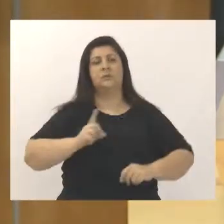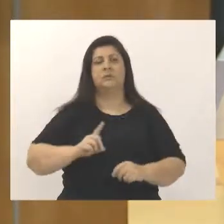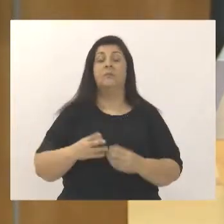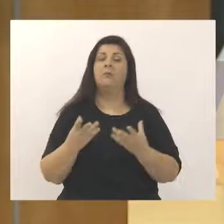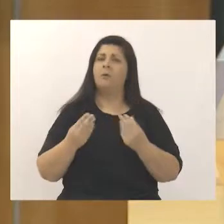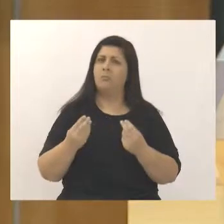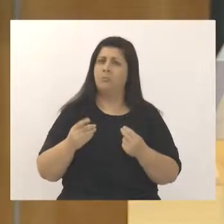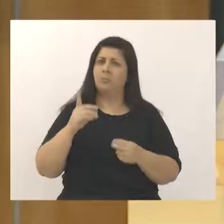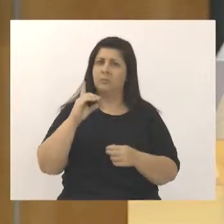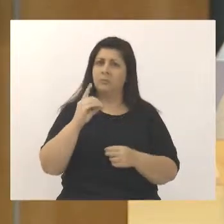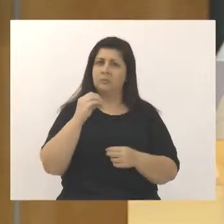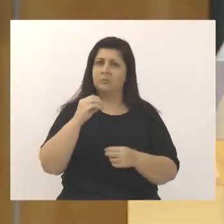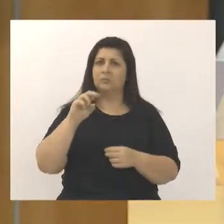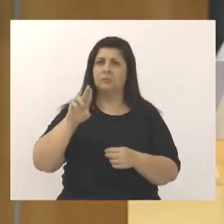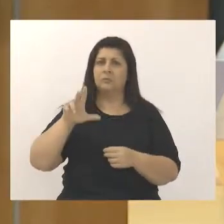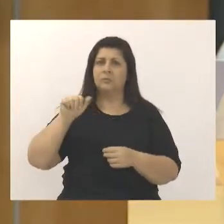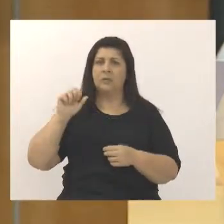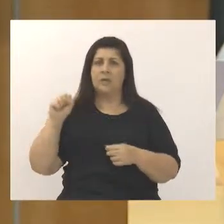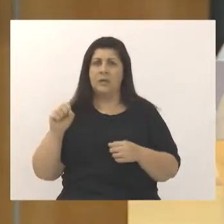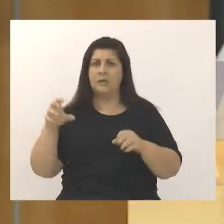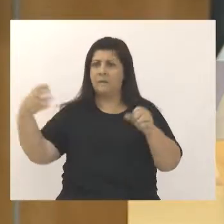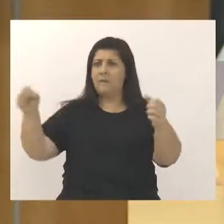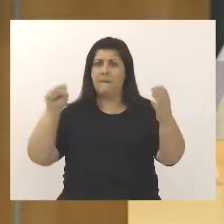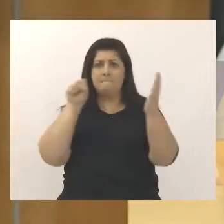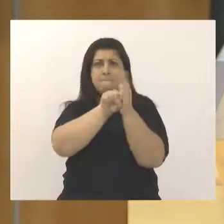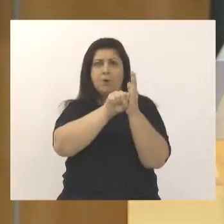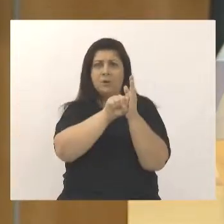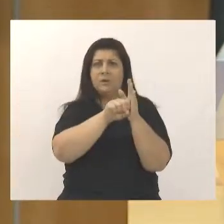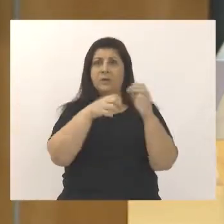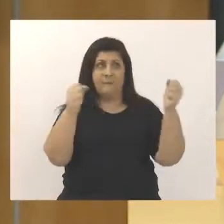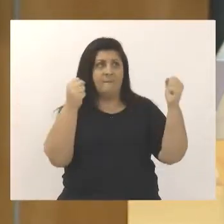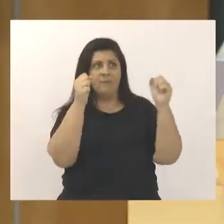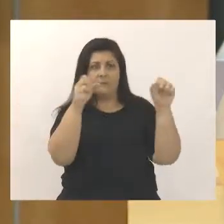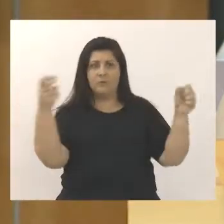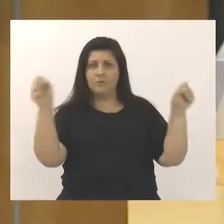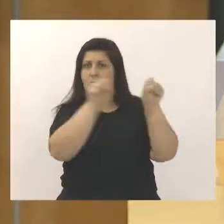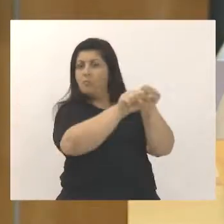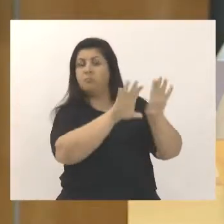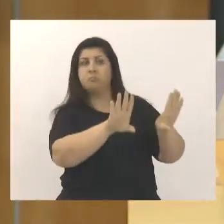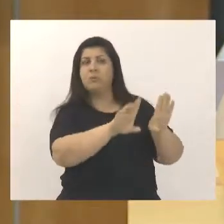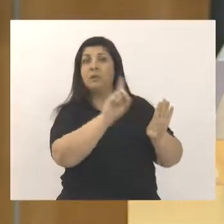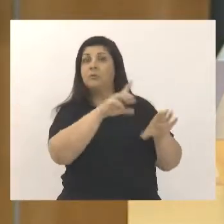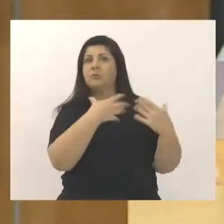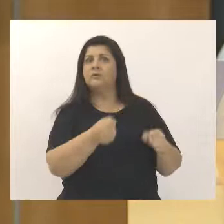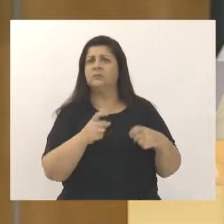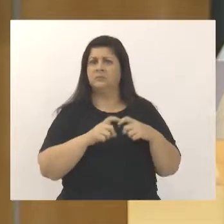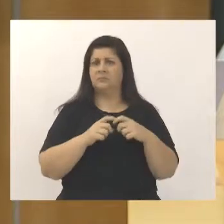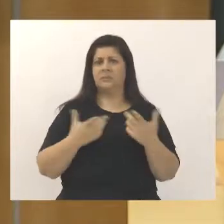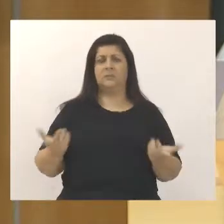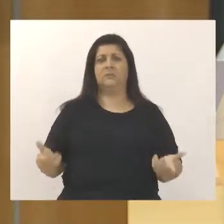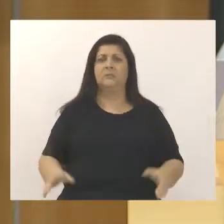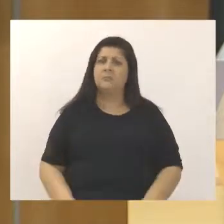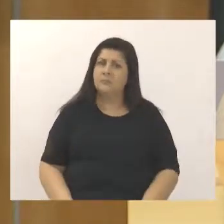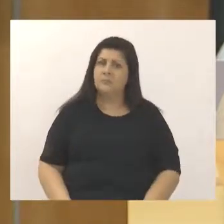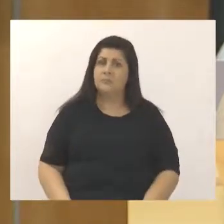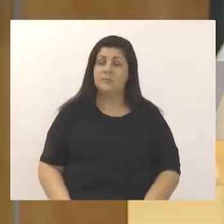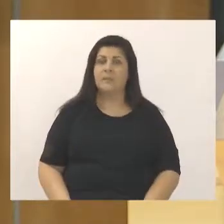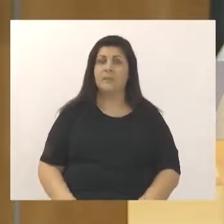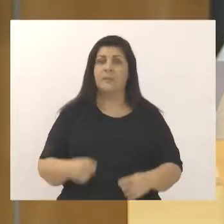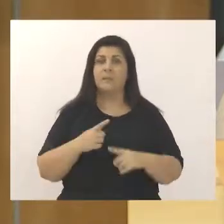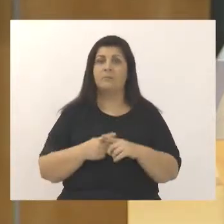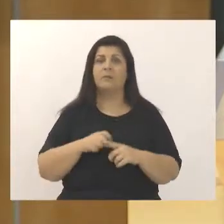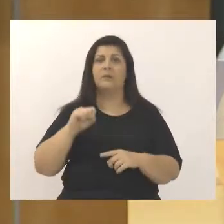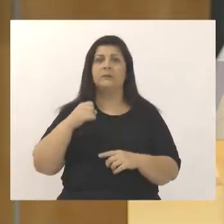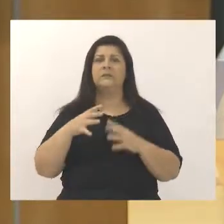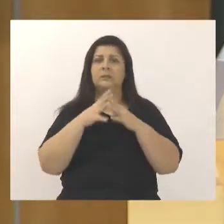que se trancam no quarto com a paciente e o médico não pode dar a conduta médica. E aí é fácil, porque quando complica,